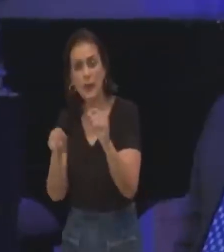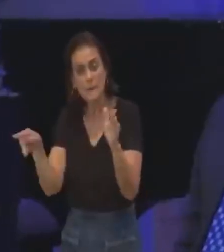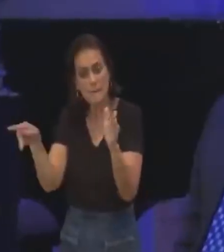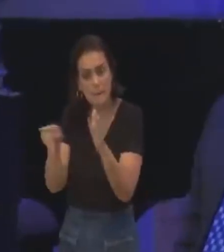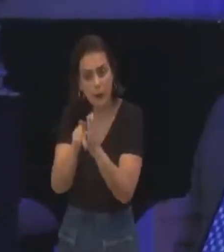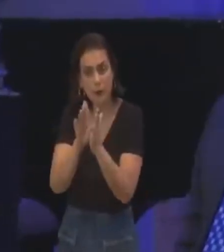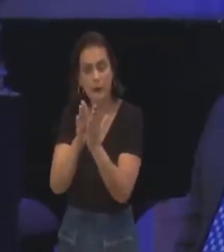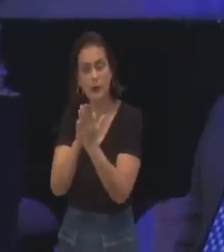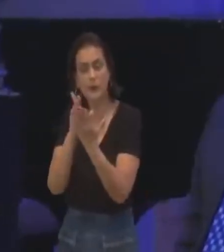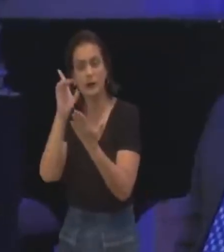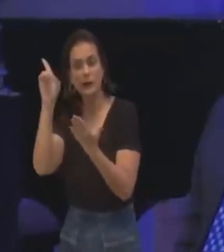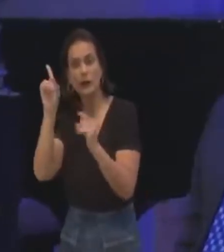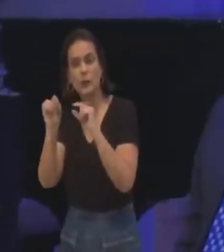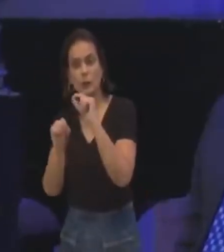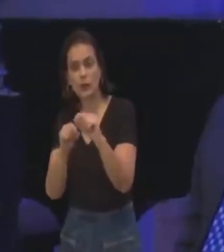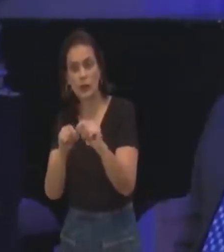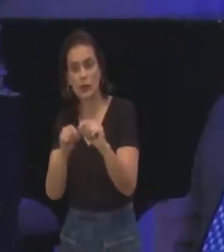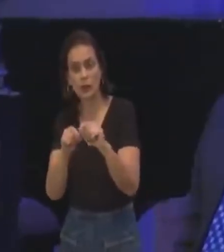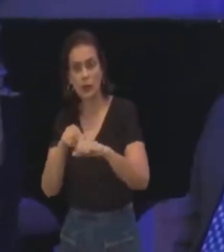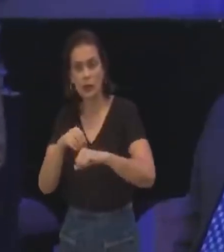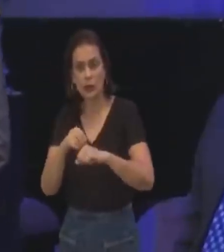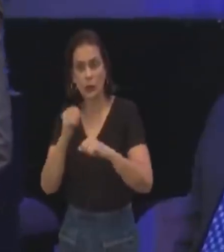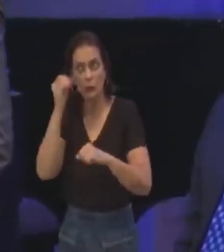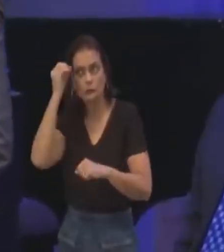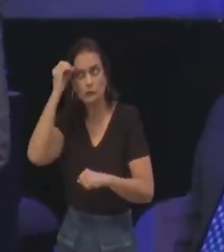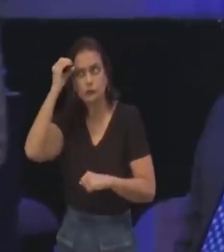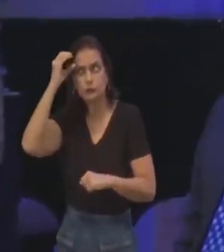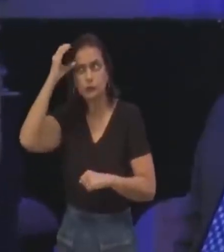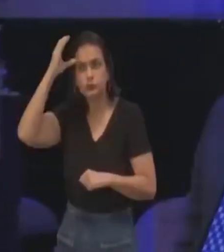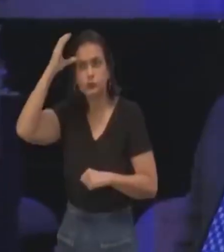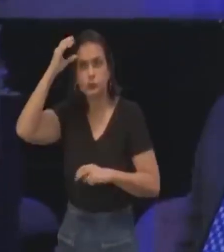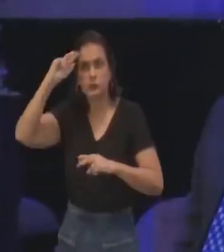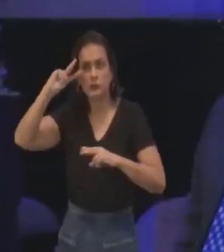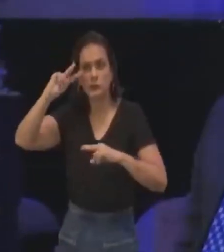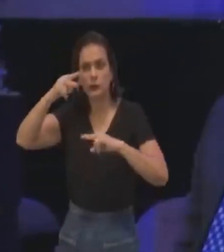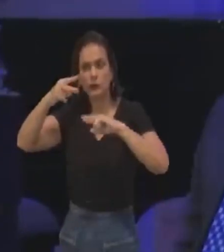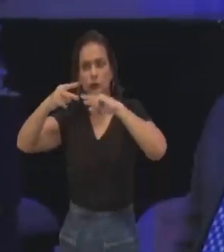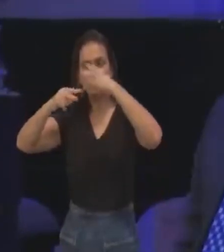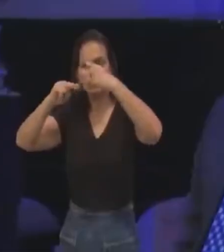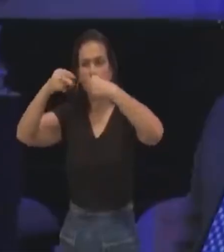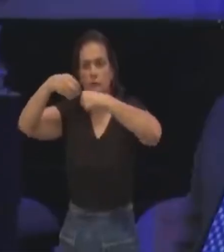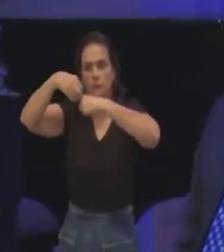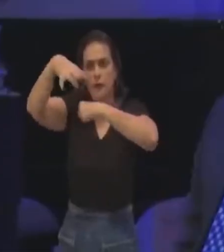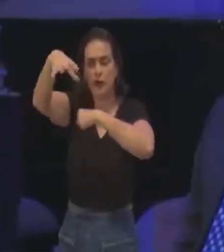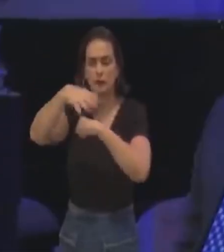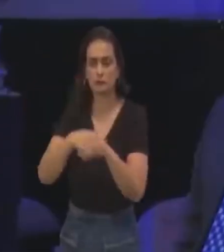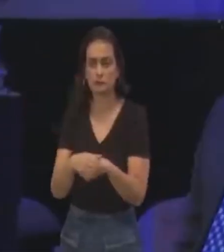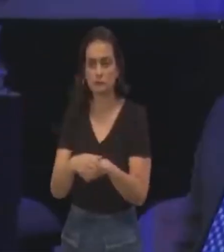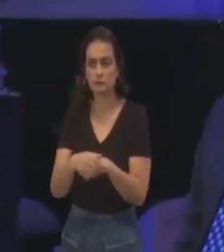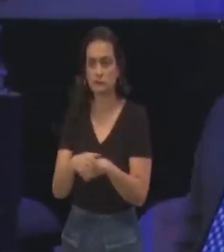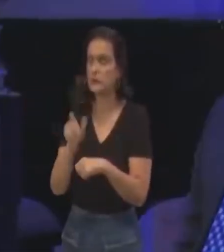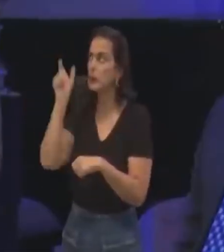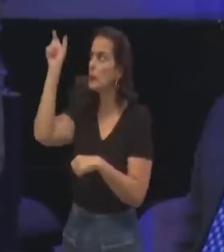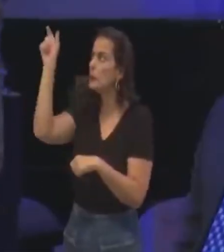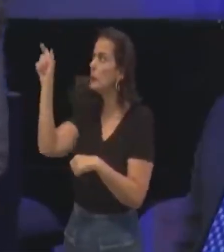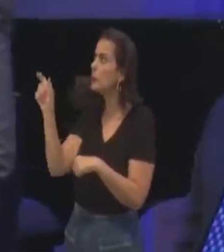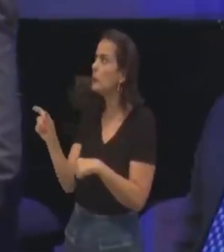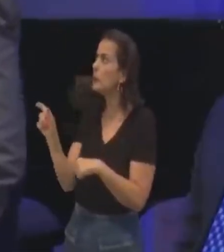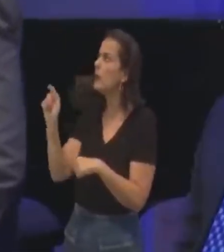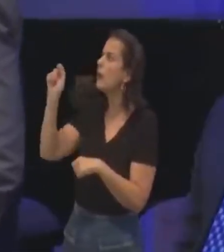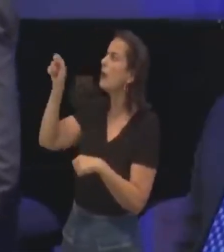de Deus que emanam os conhecimentos, a pessoa, os